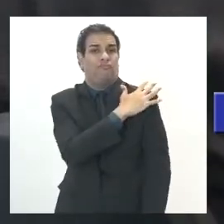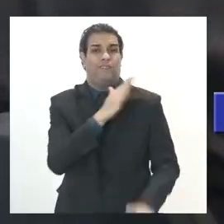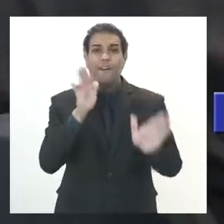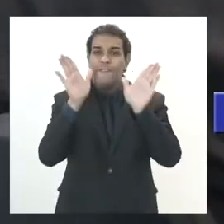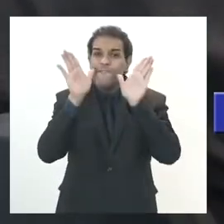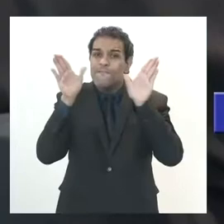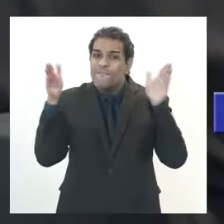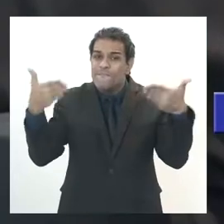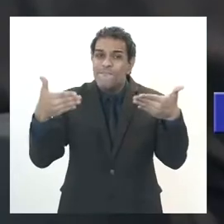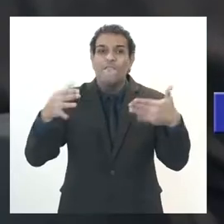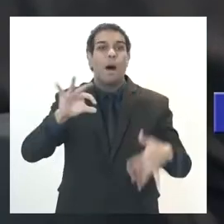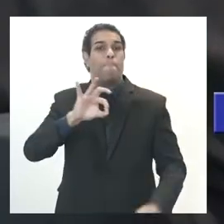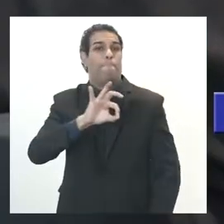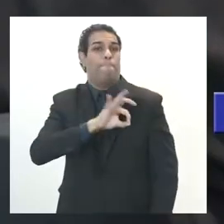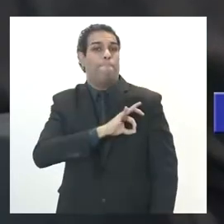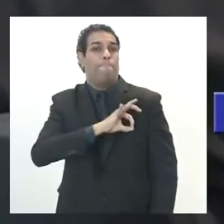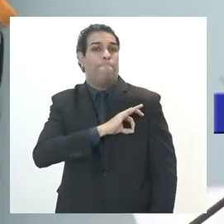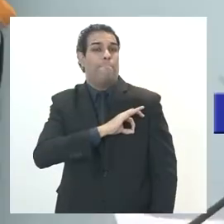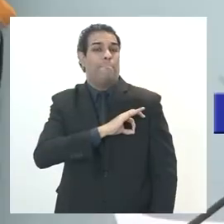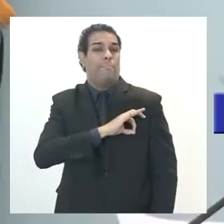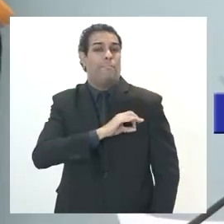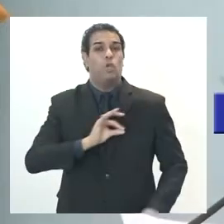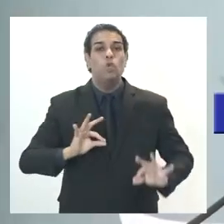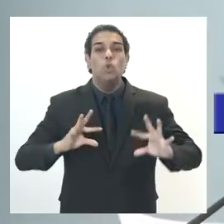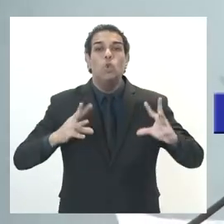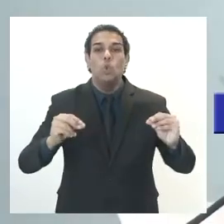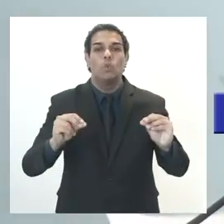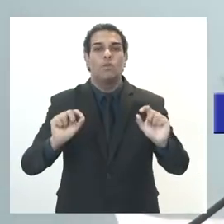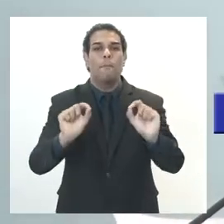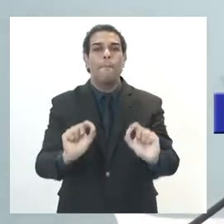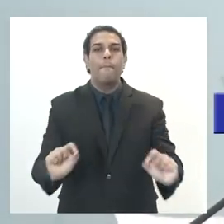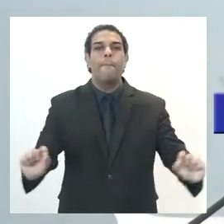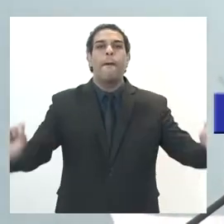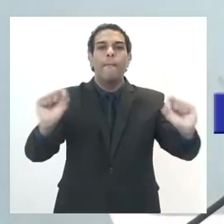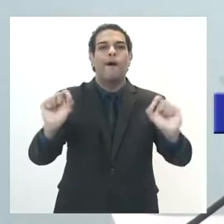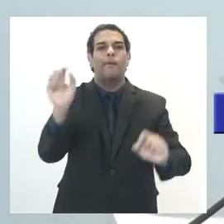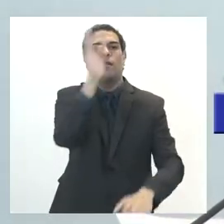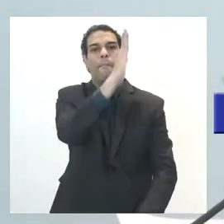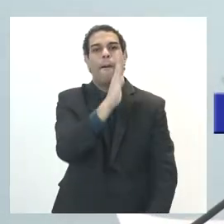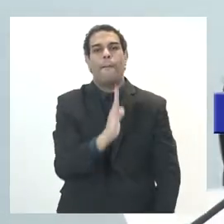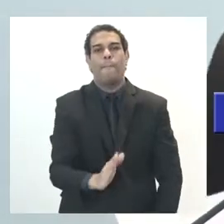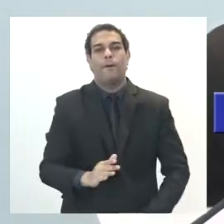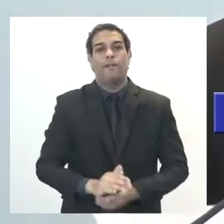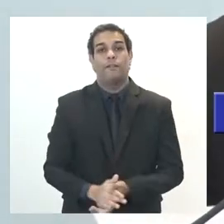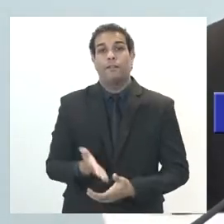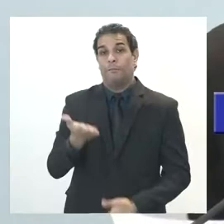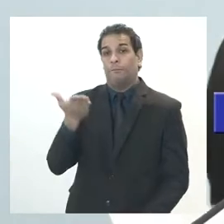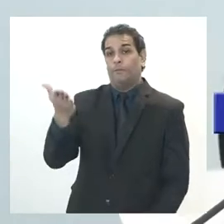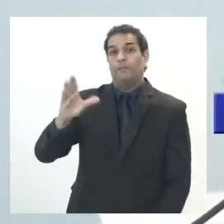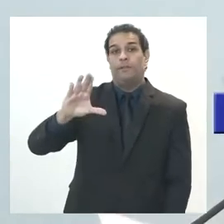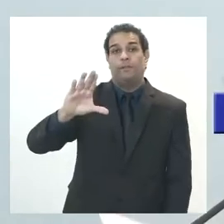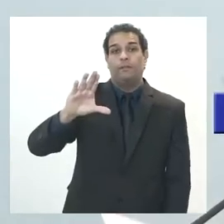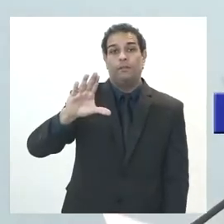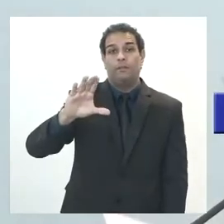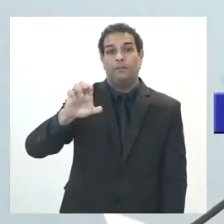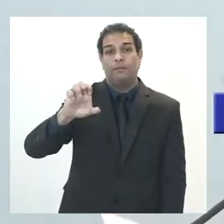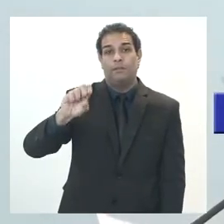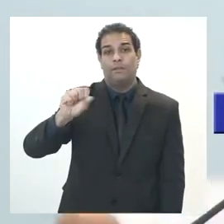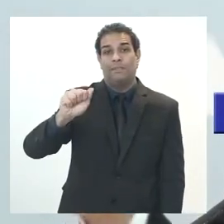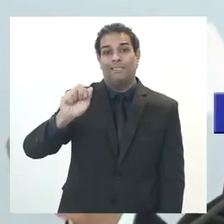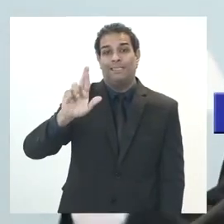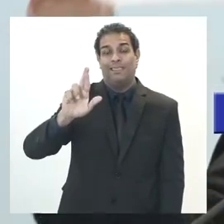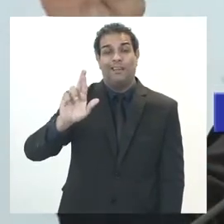das polícias militares do Brasil é que quando o César vem aqui